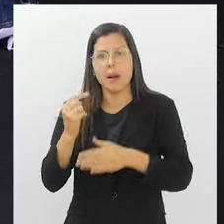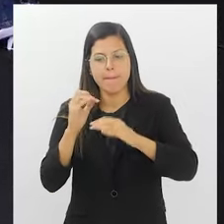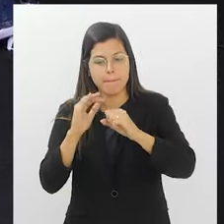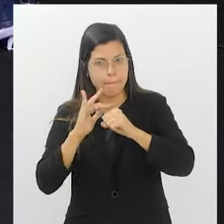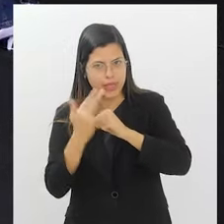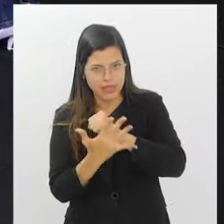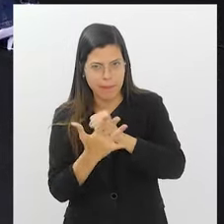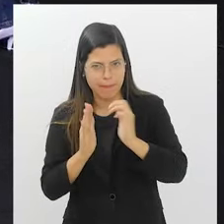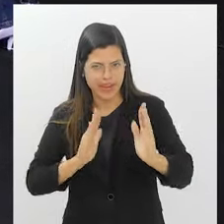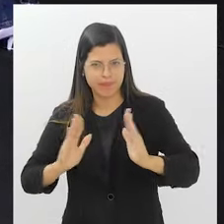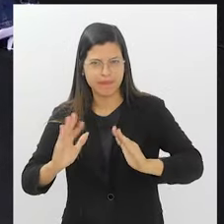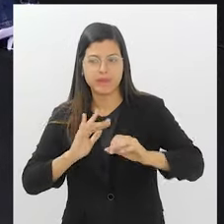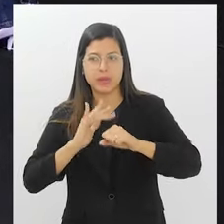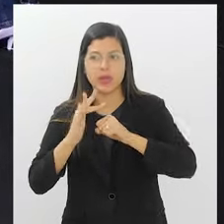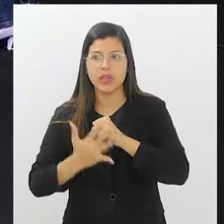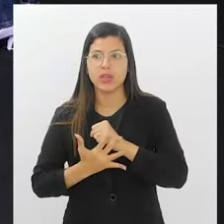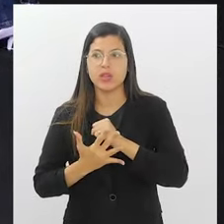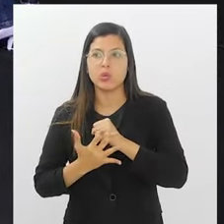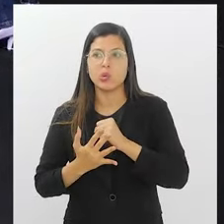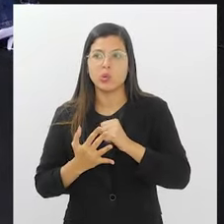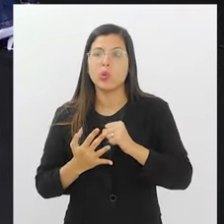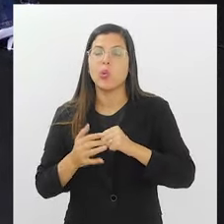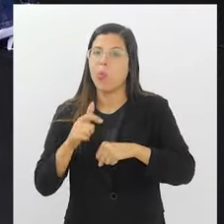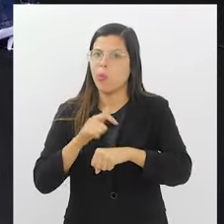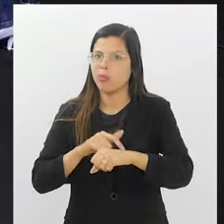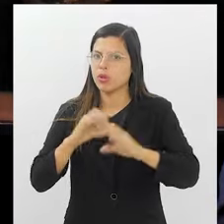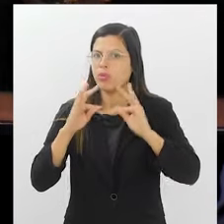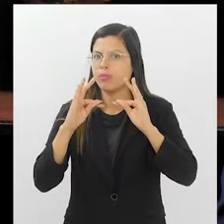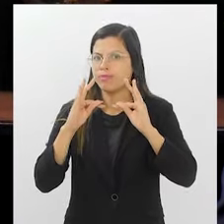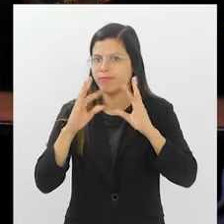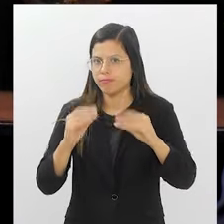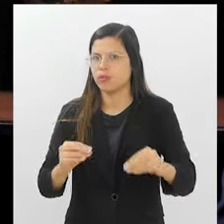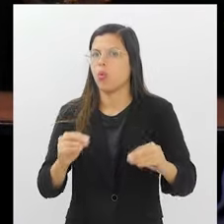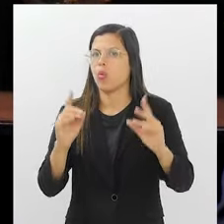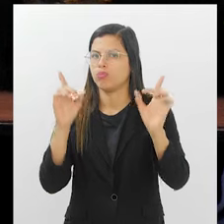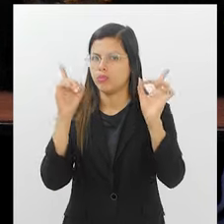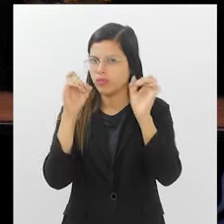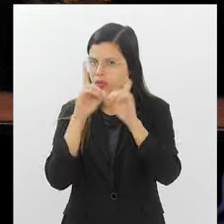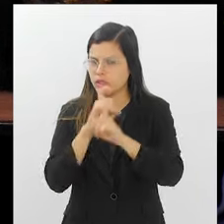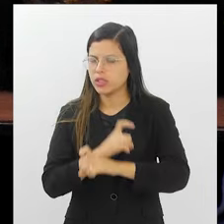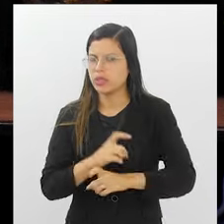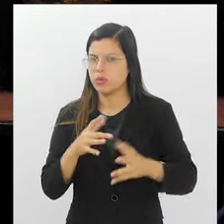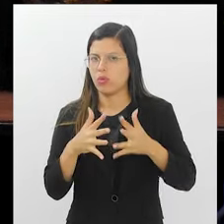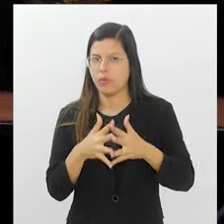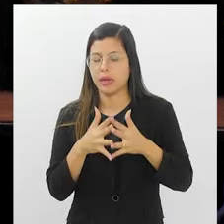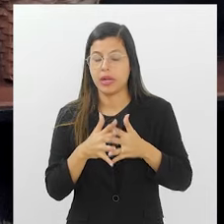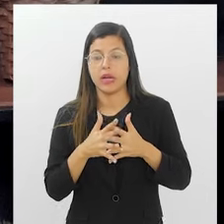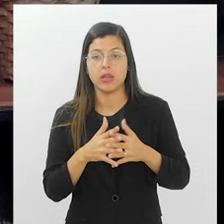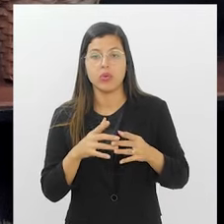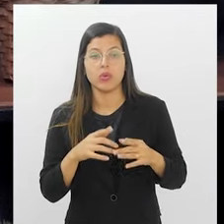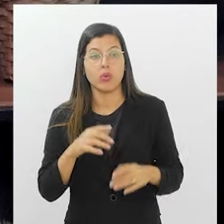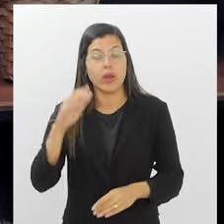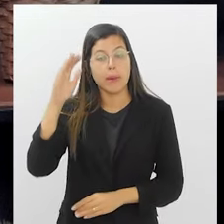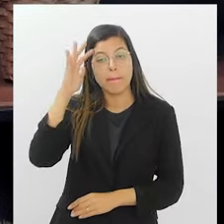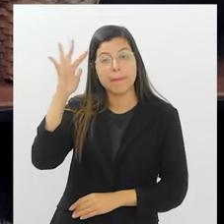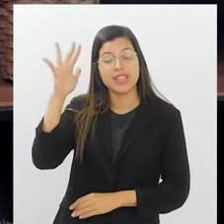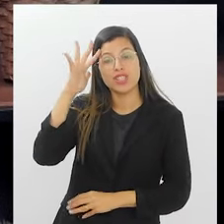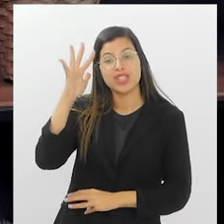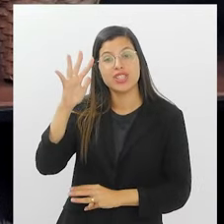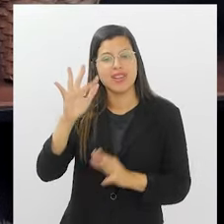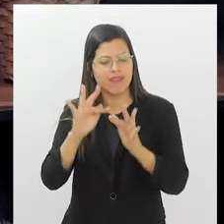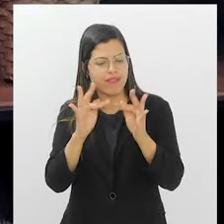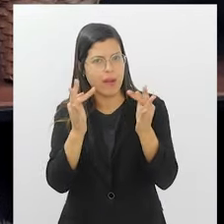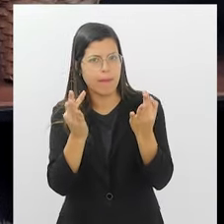um momento, né, para todos, né, não estou generalizando, muito complicado, mas imagina para